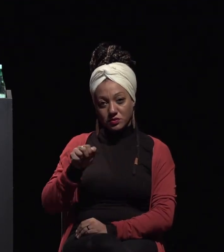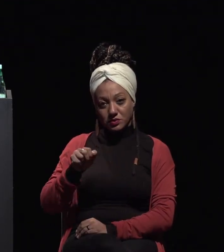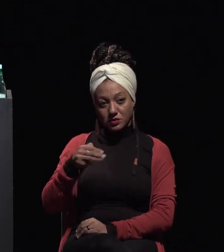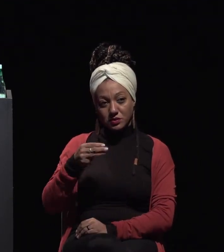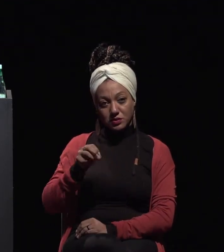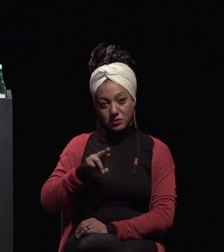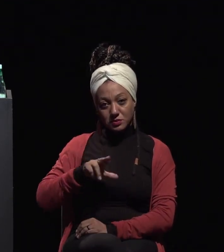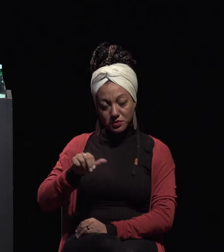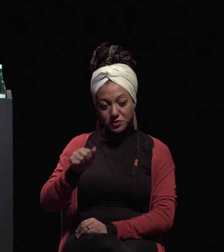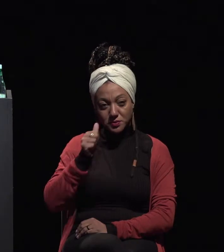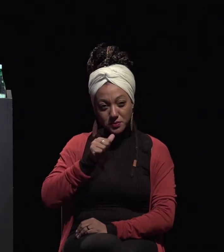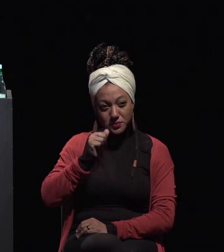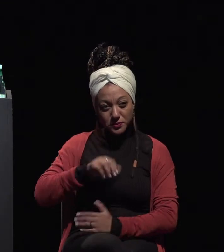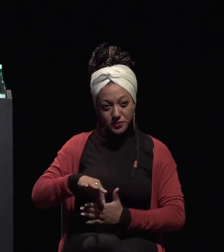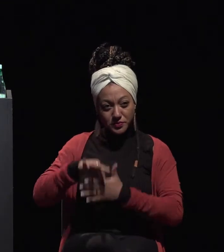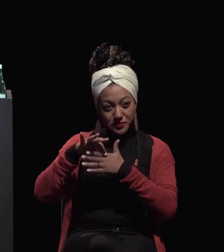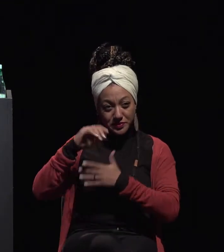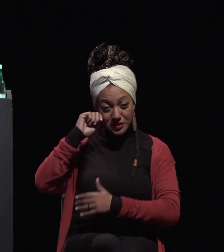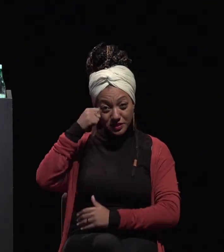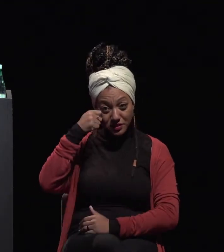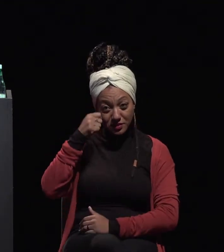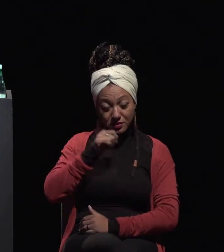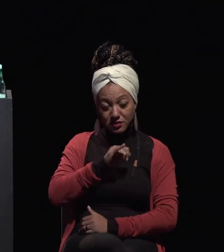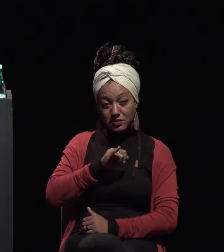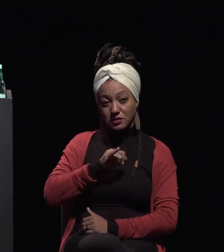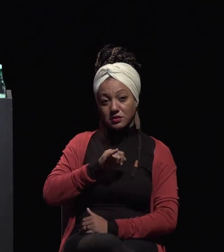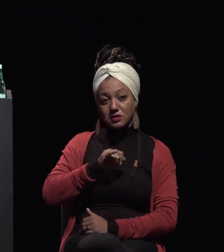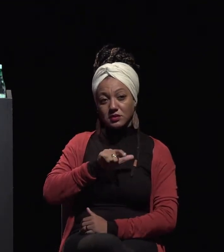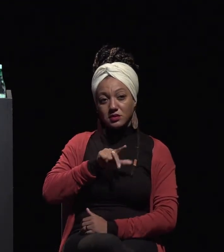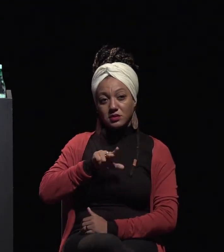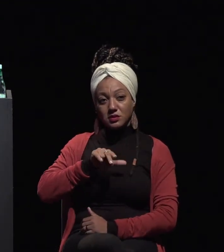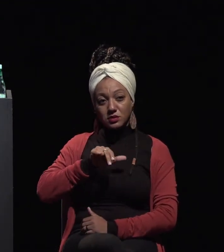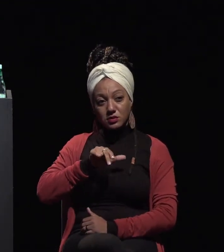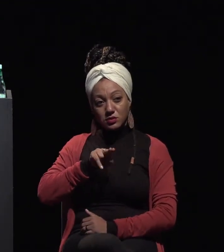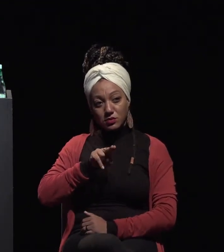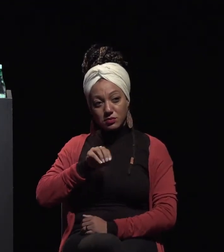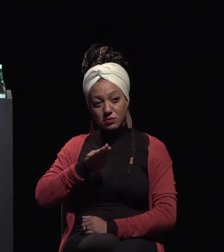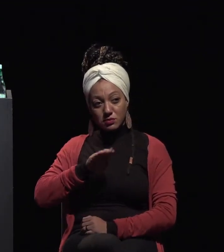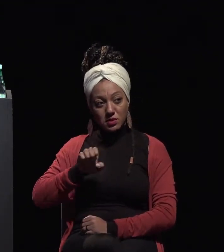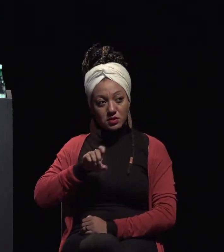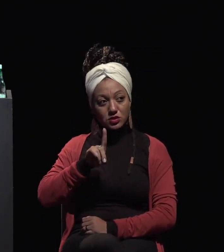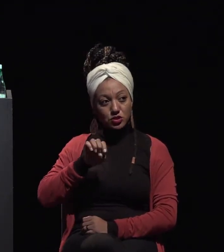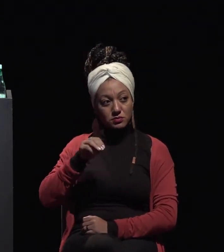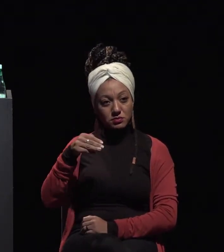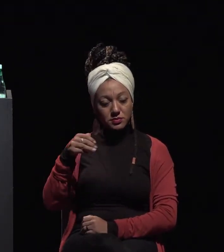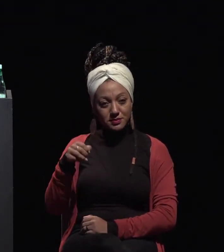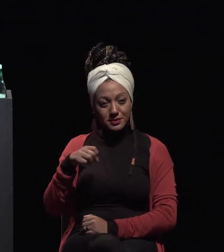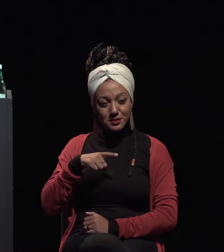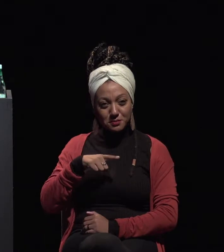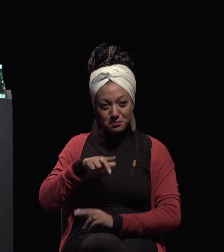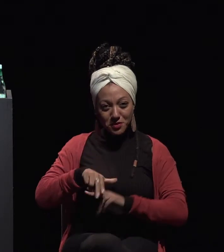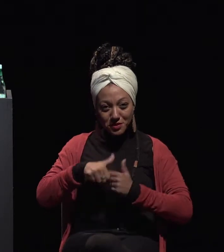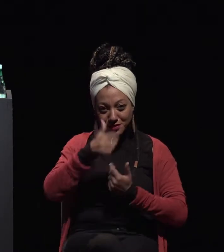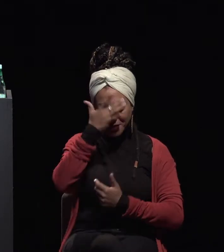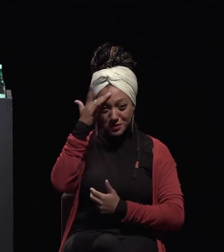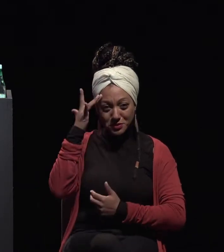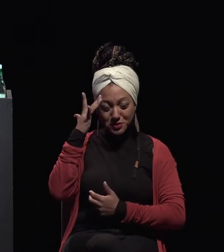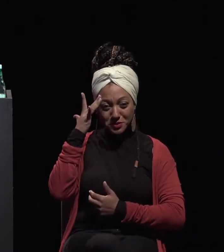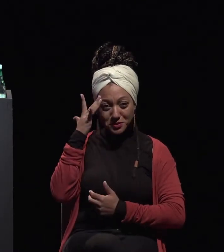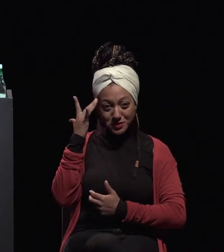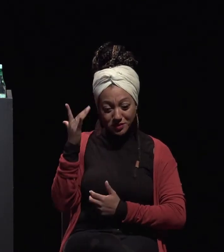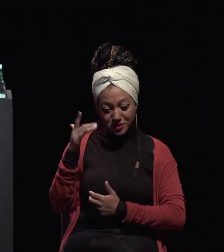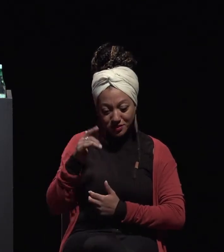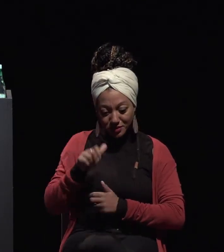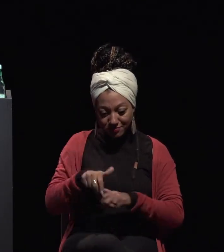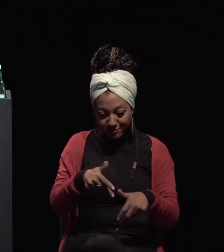Negro e do grupo Ilobá de Mim. Então, por essas vidas e por essas